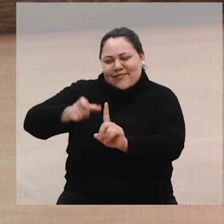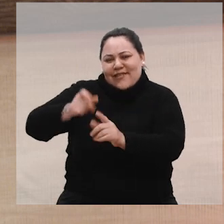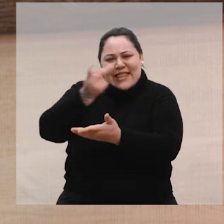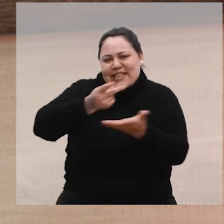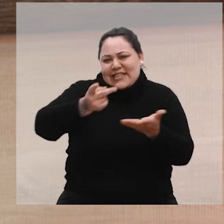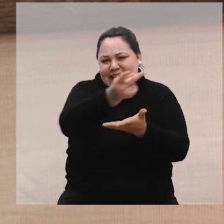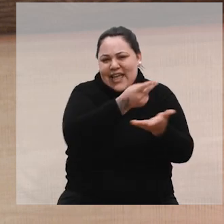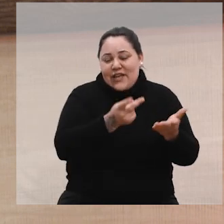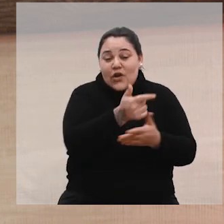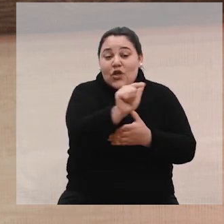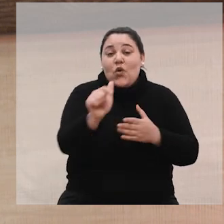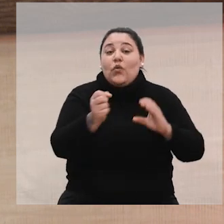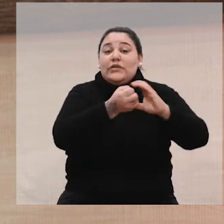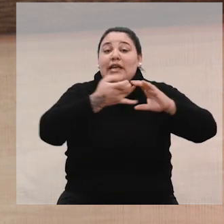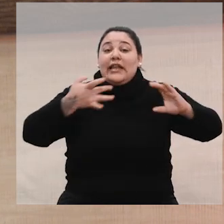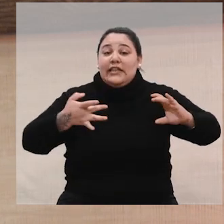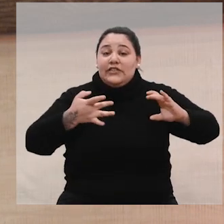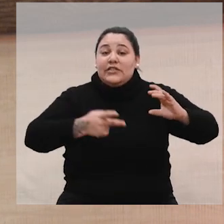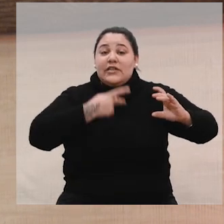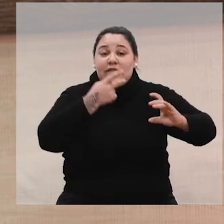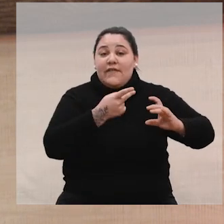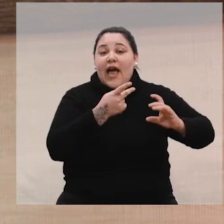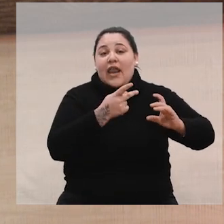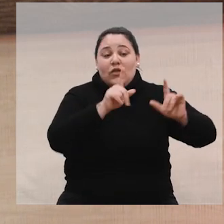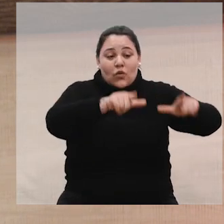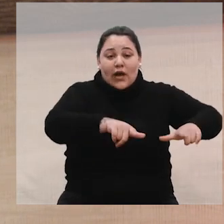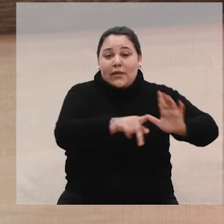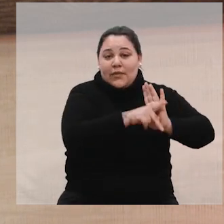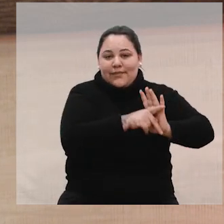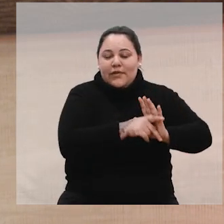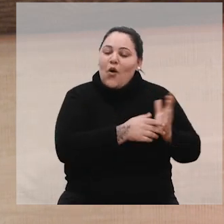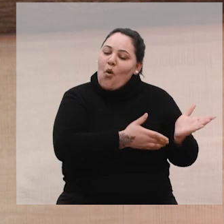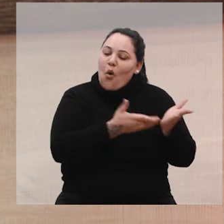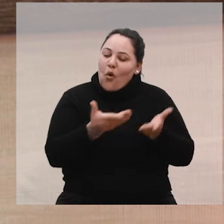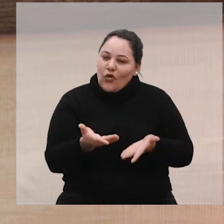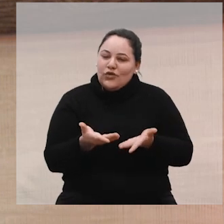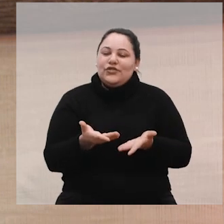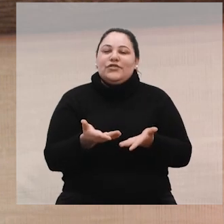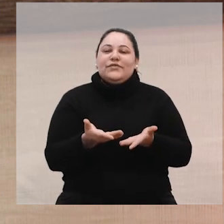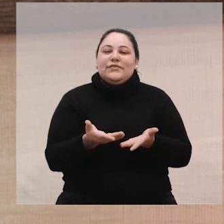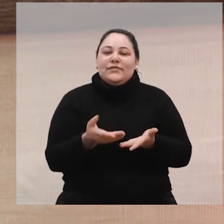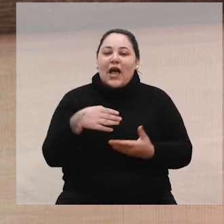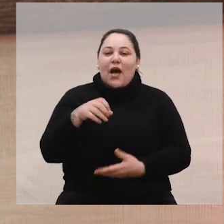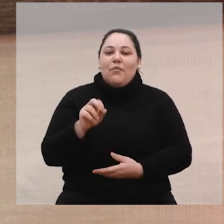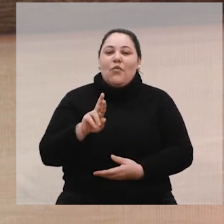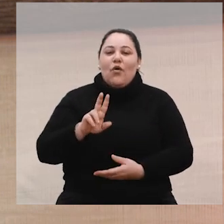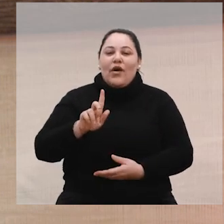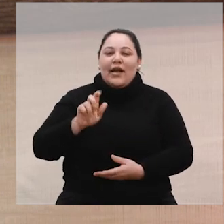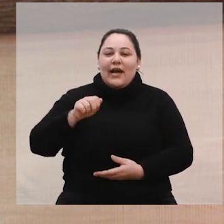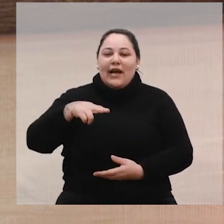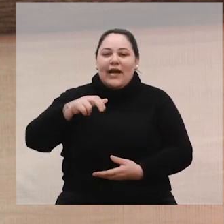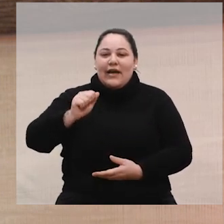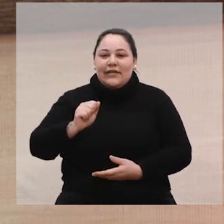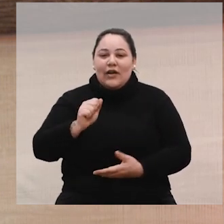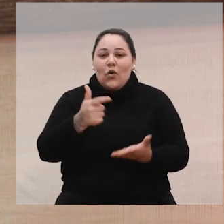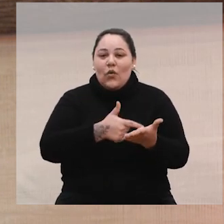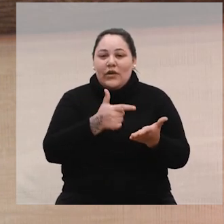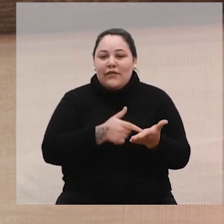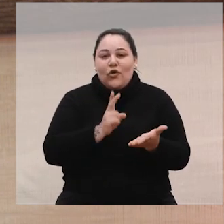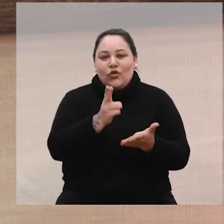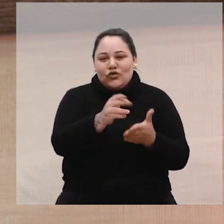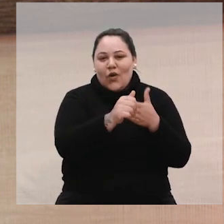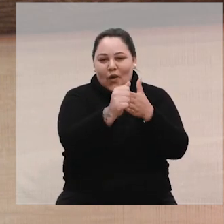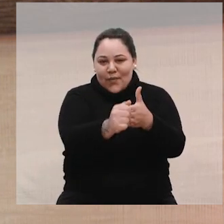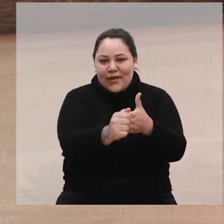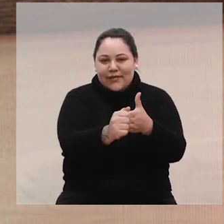outras descrições que caracterizam os lugares. Hoje, então, aqui recebendo a Morgana Perini com o livro Pés no Mundo.